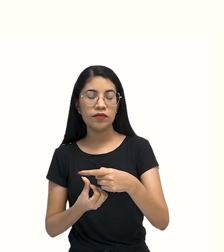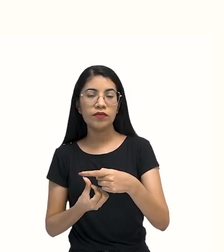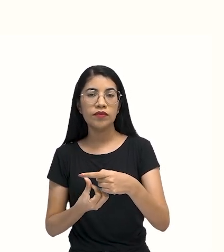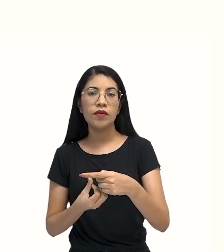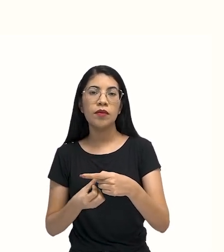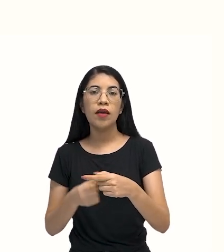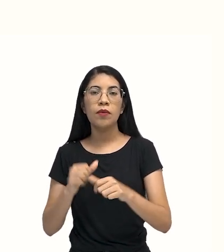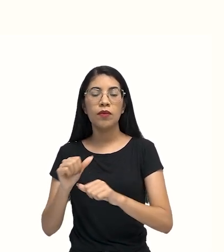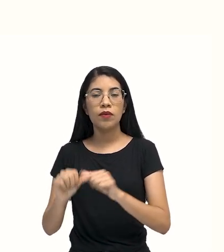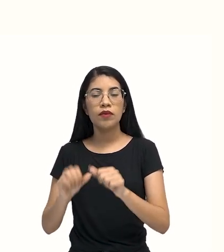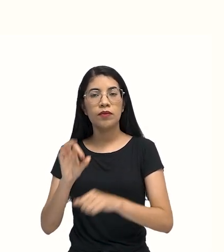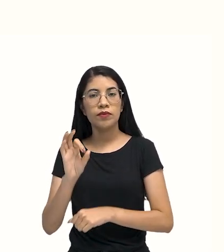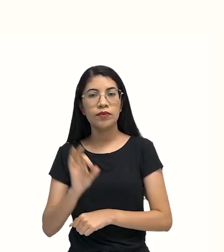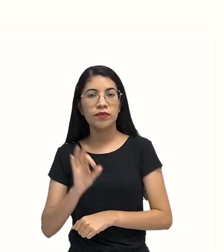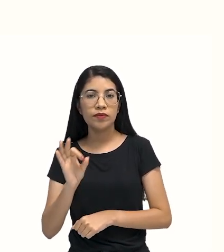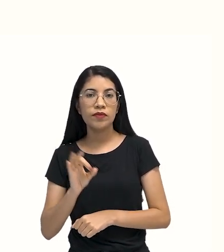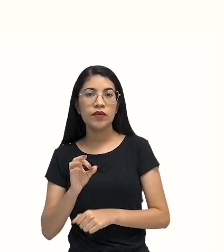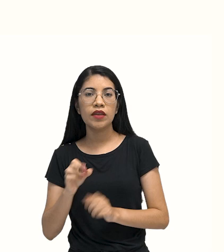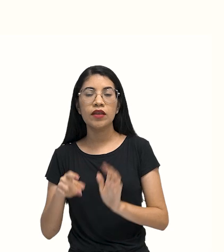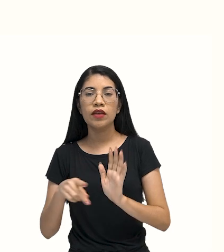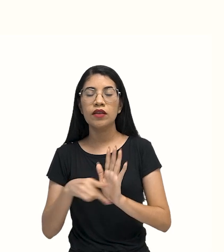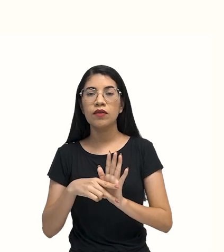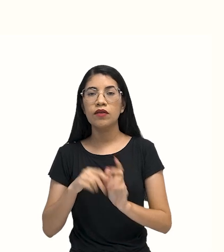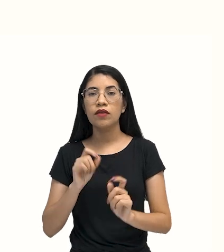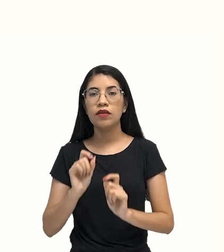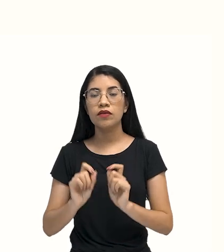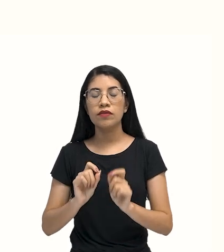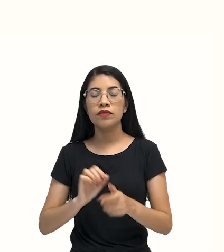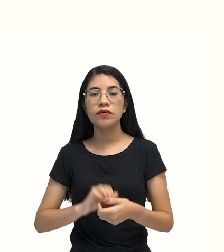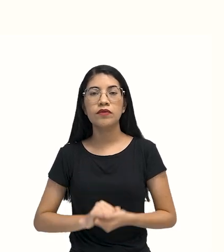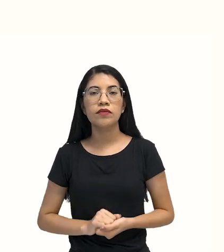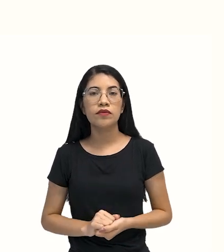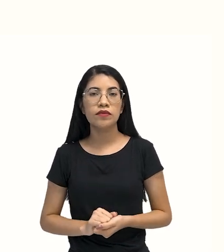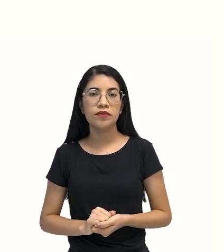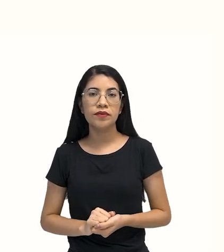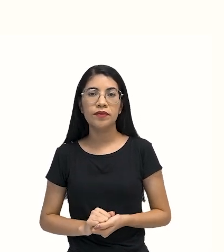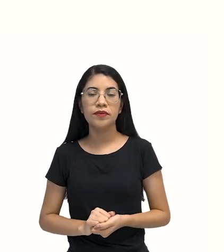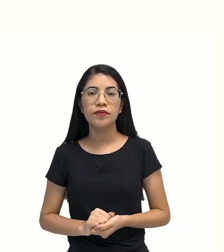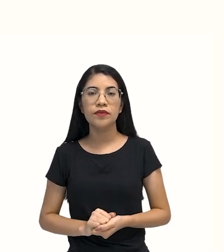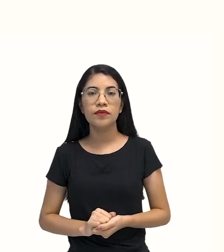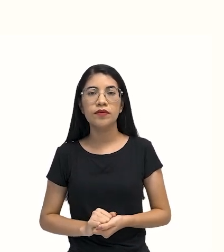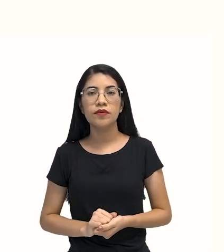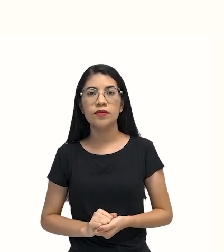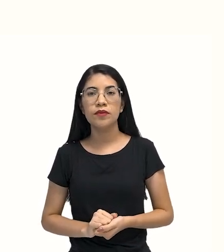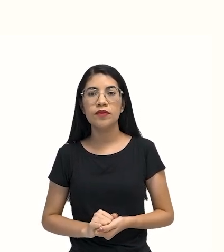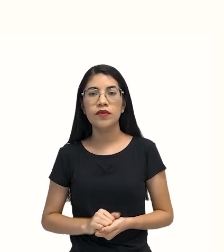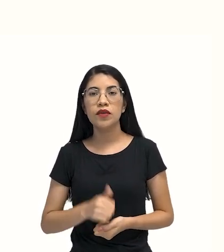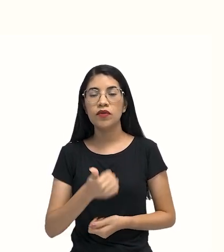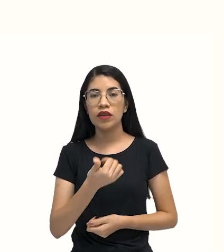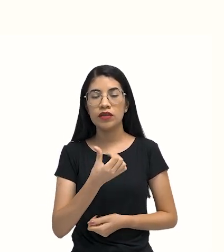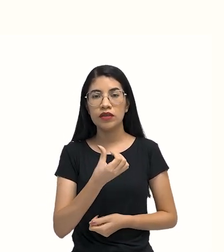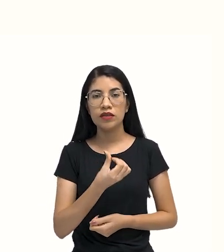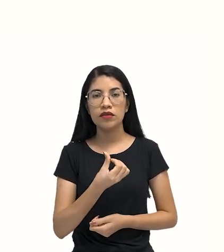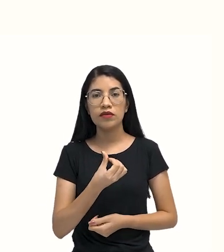em porcentagem, nós teremos aí, ó, exatamente